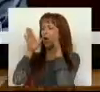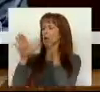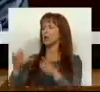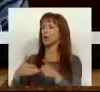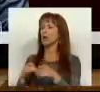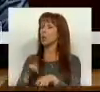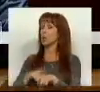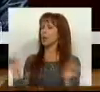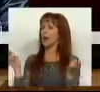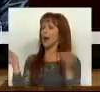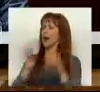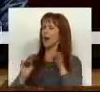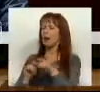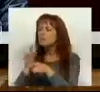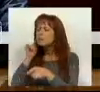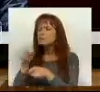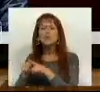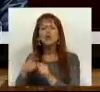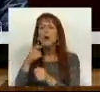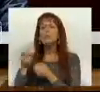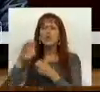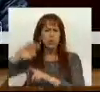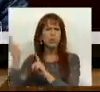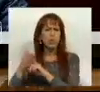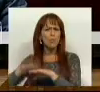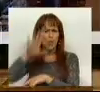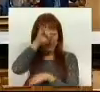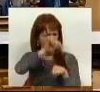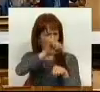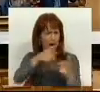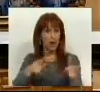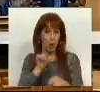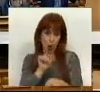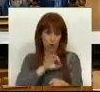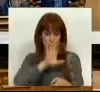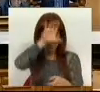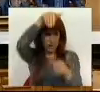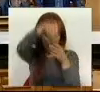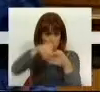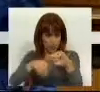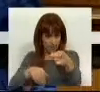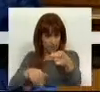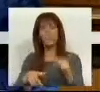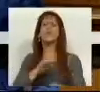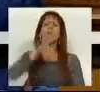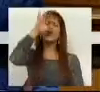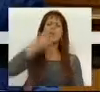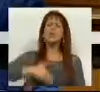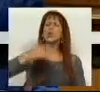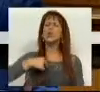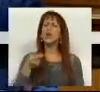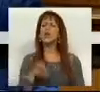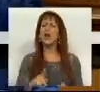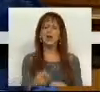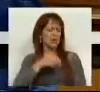CDS-PP durante a campanha eleitoral, que já foram muito castigados por este Governo, do qual o Sr. Ministro faz parte. Ó Sr. Ministro, um dia temos taxa